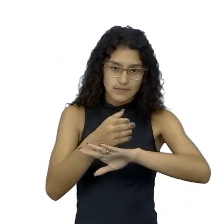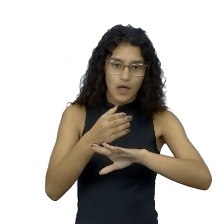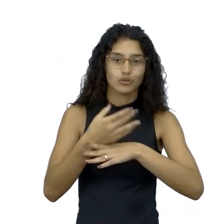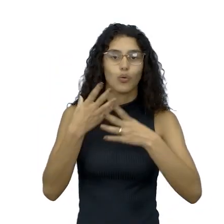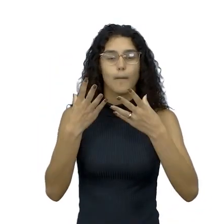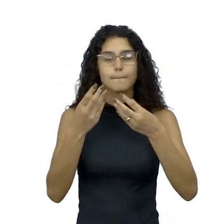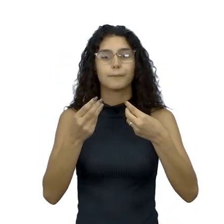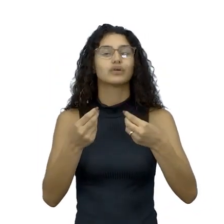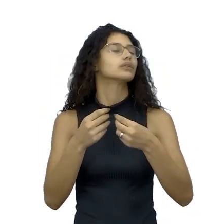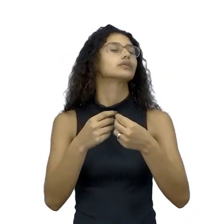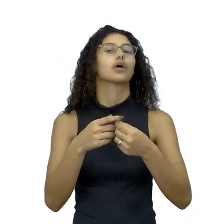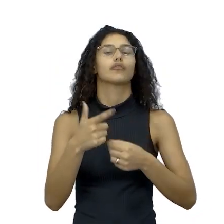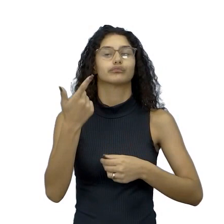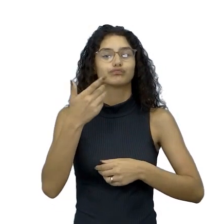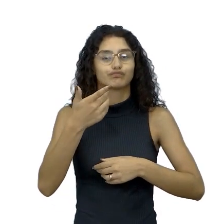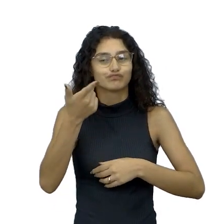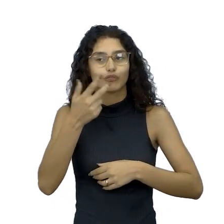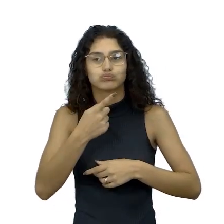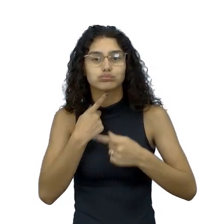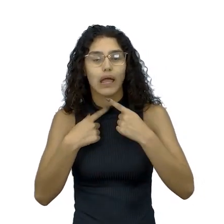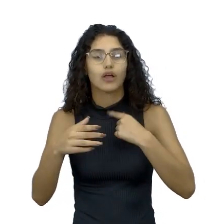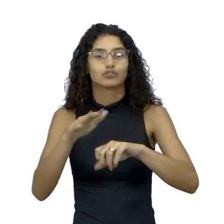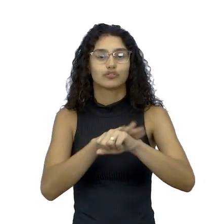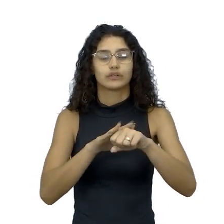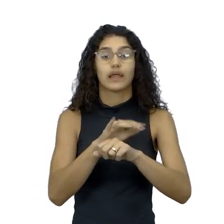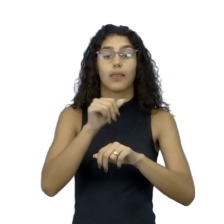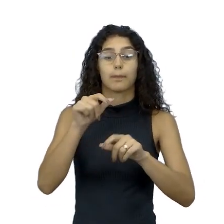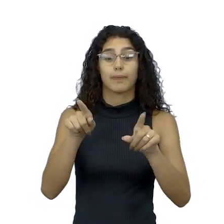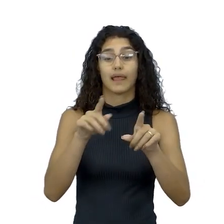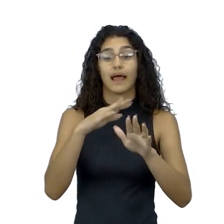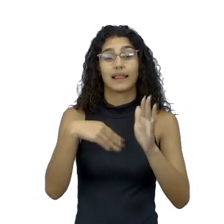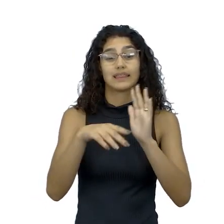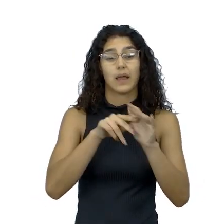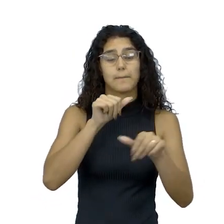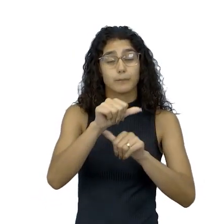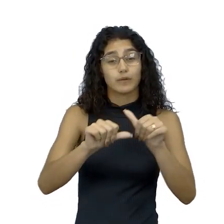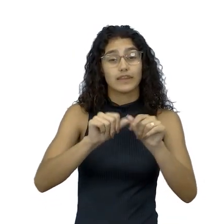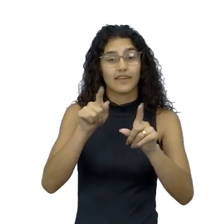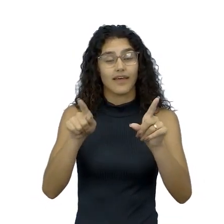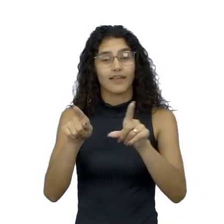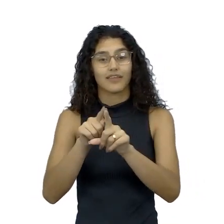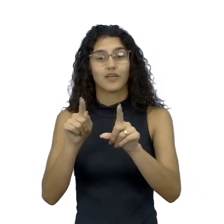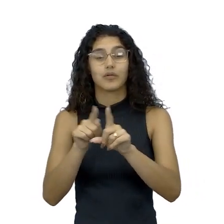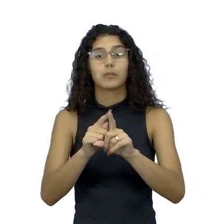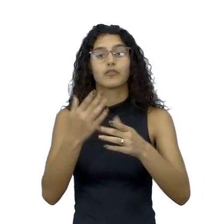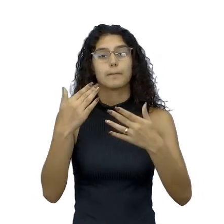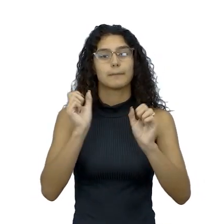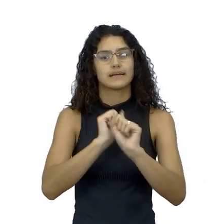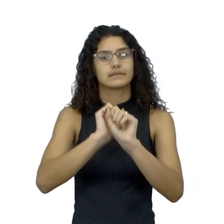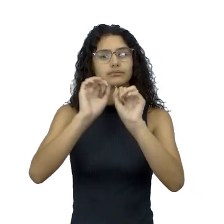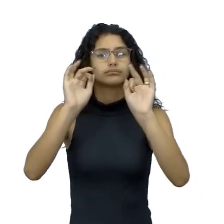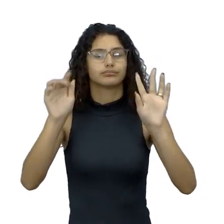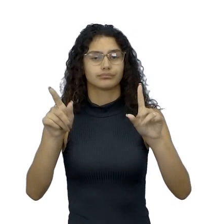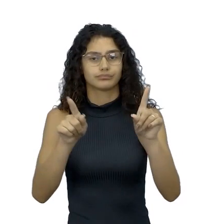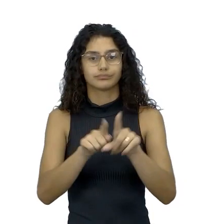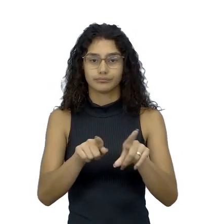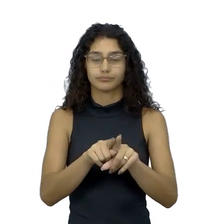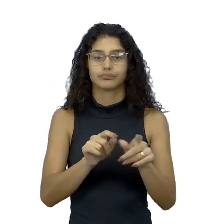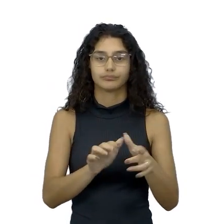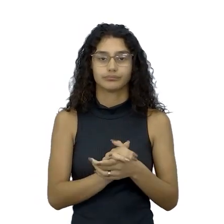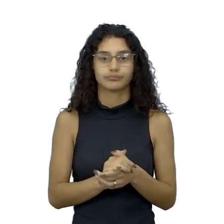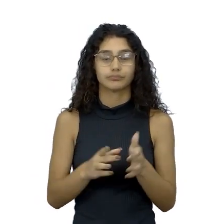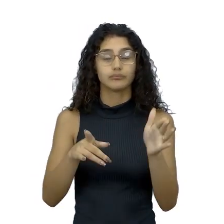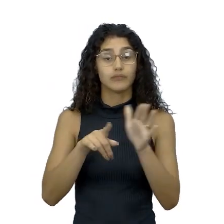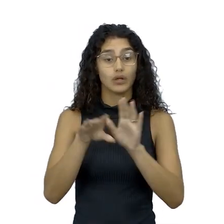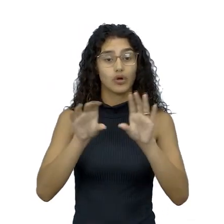Muitos estão dispostos a conversar. Eu até mudei um pouquinho a questão agora para ficar mais claro, né? Na questão, gente,